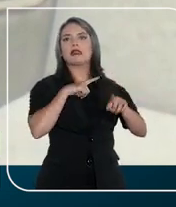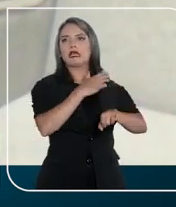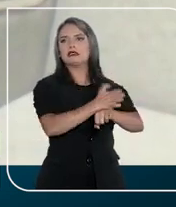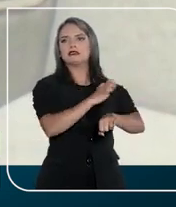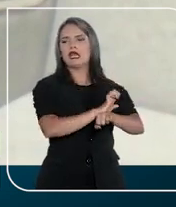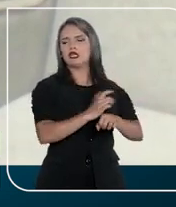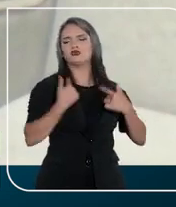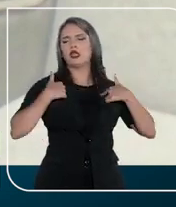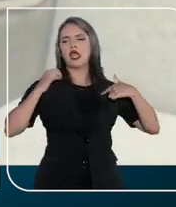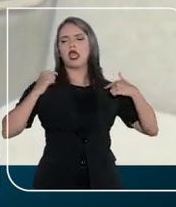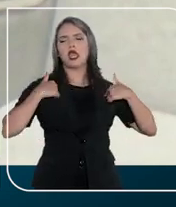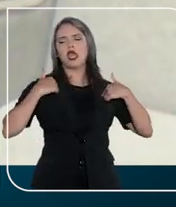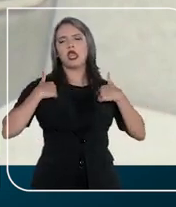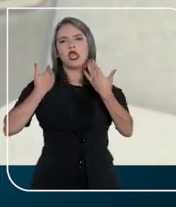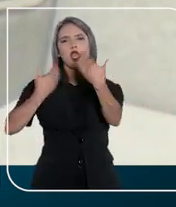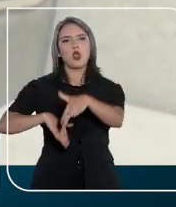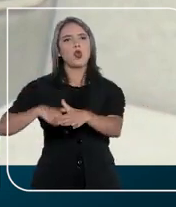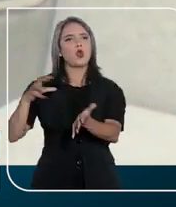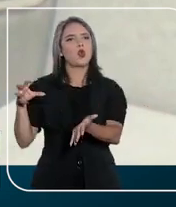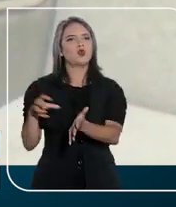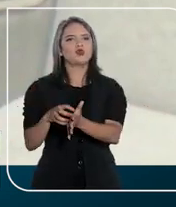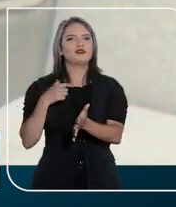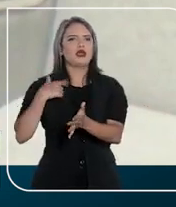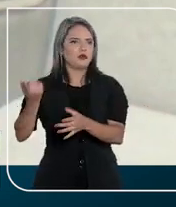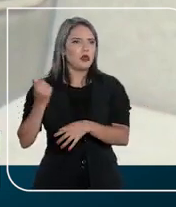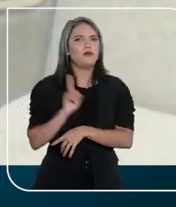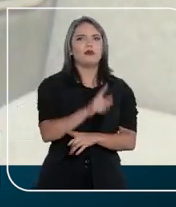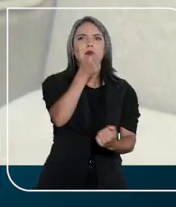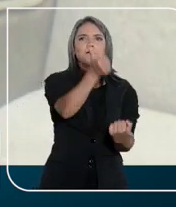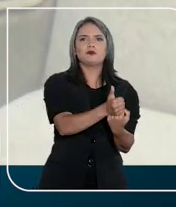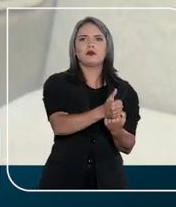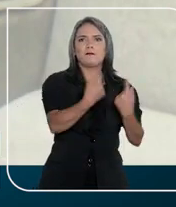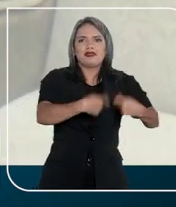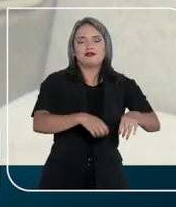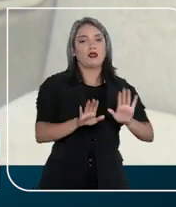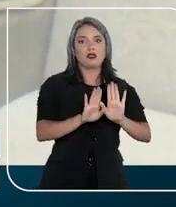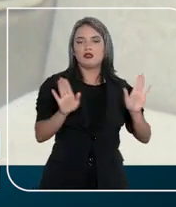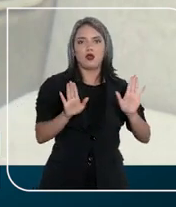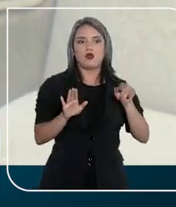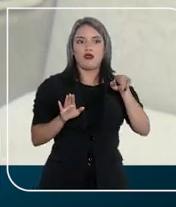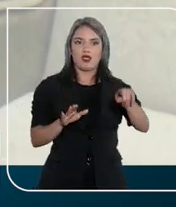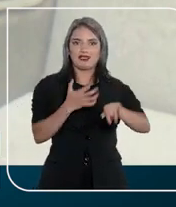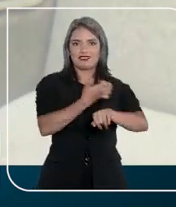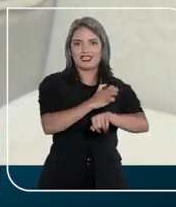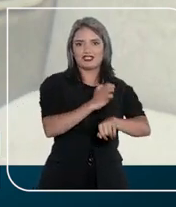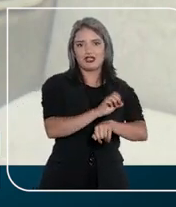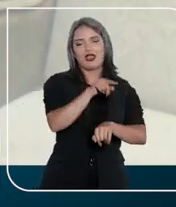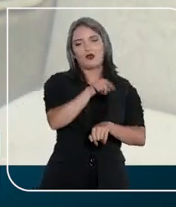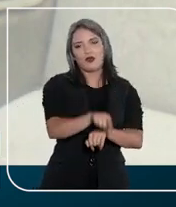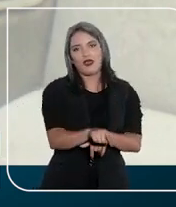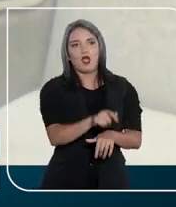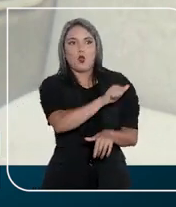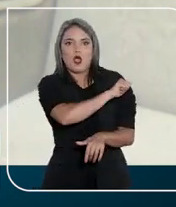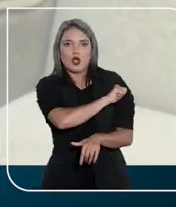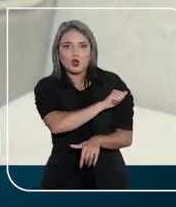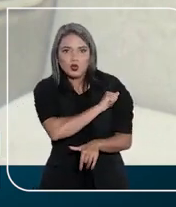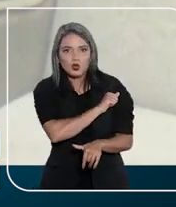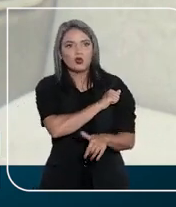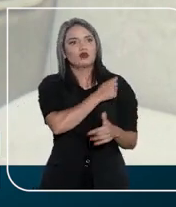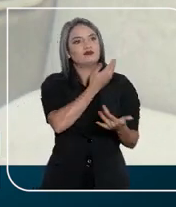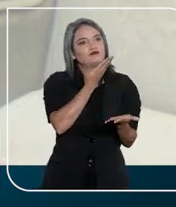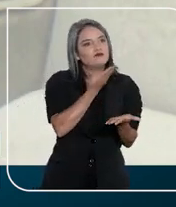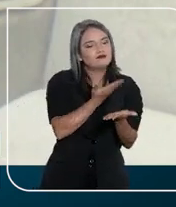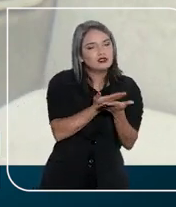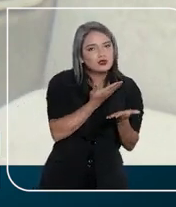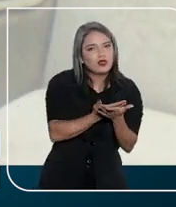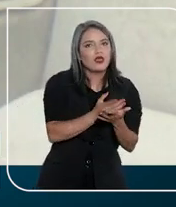estagiários. Por exemplo, o estagiário, na verdade, é um profissional, é um estudante que está ali no processo de aprendizagem e